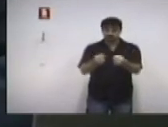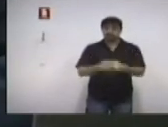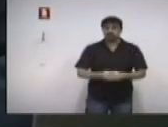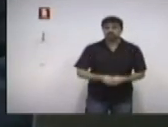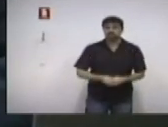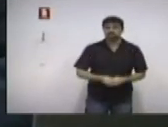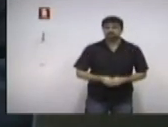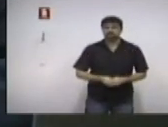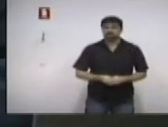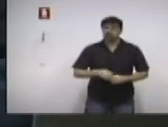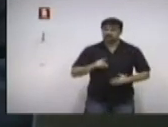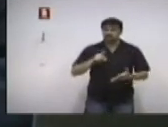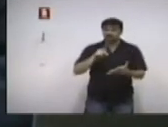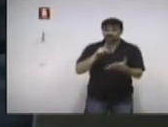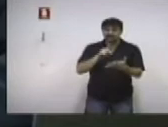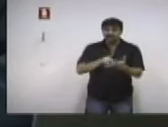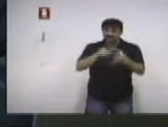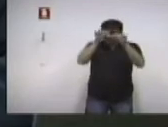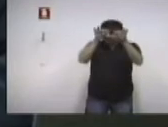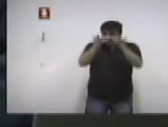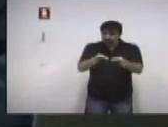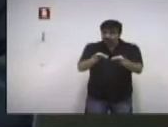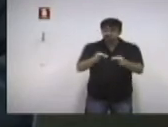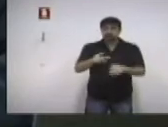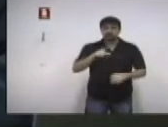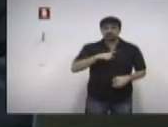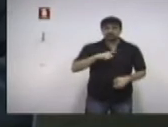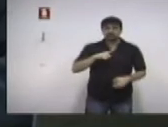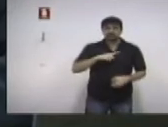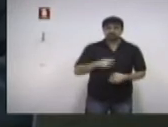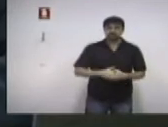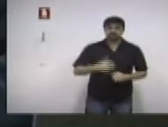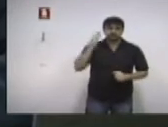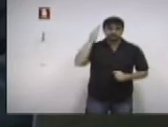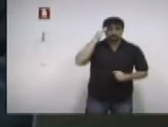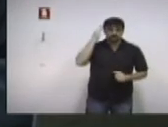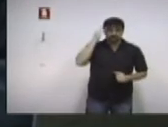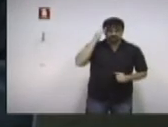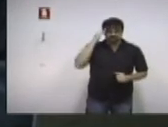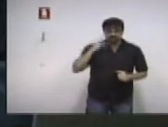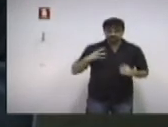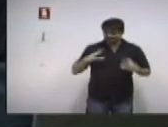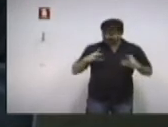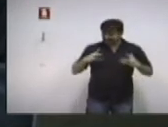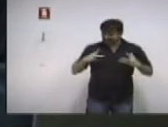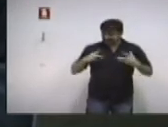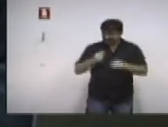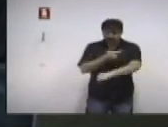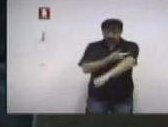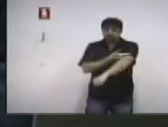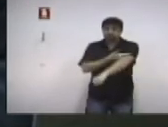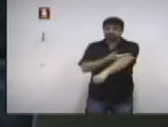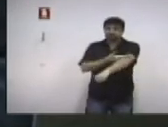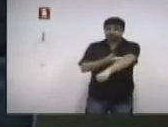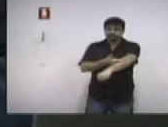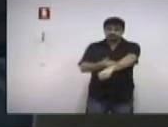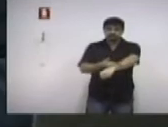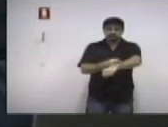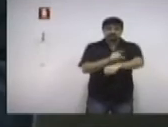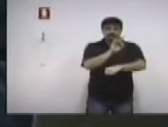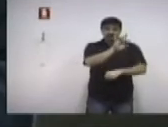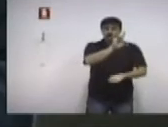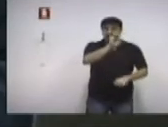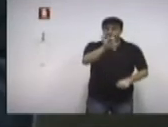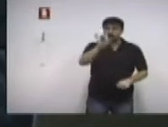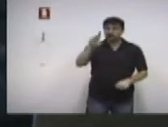data máxima vênia e com absolutamente todo respeito que cada